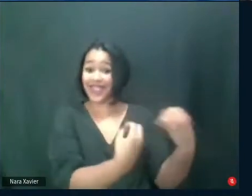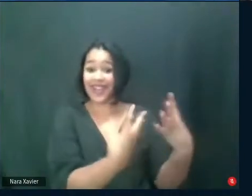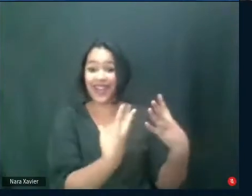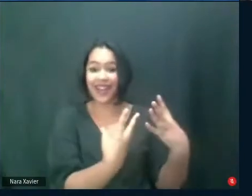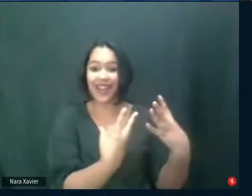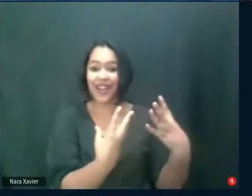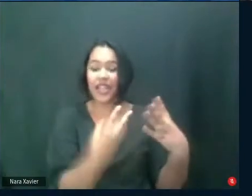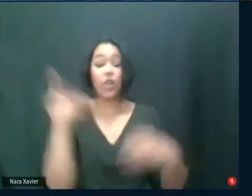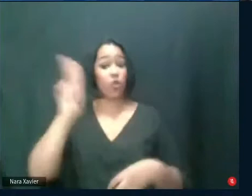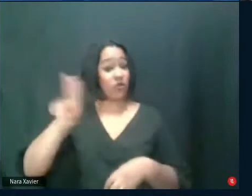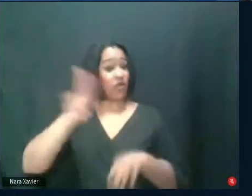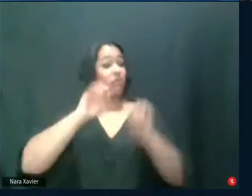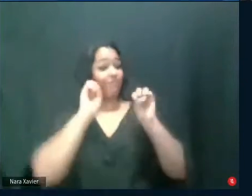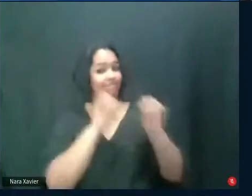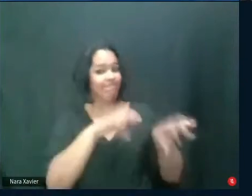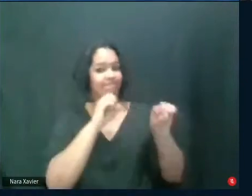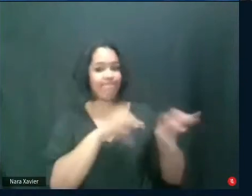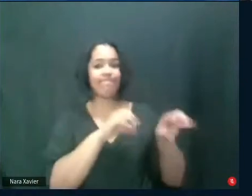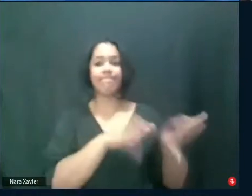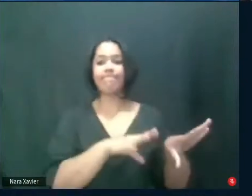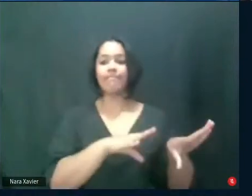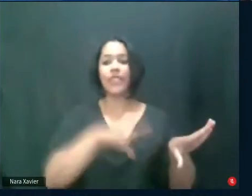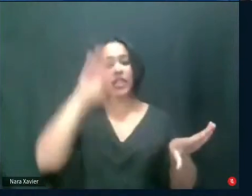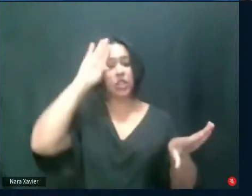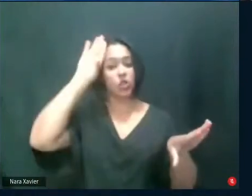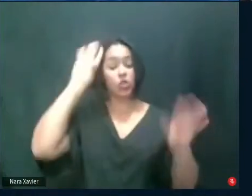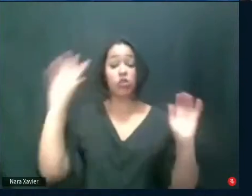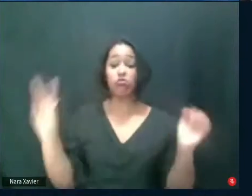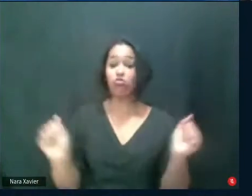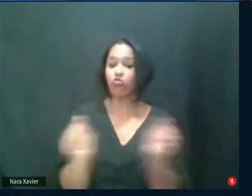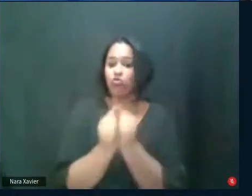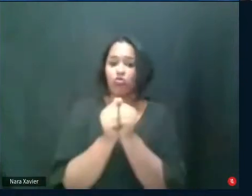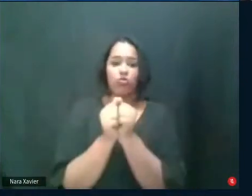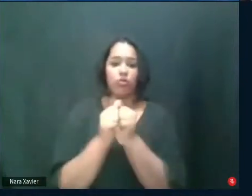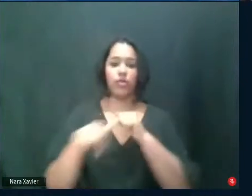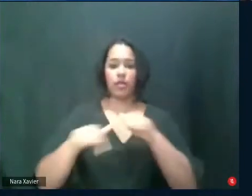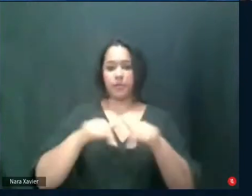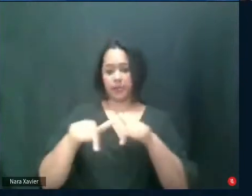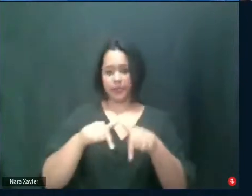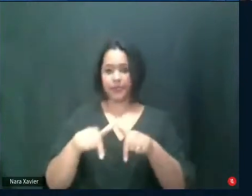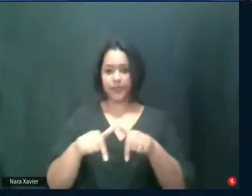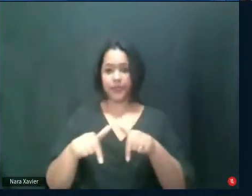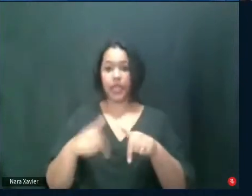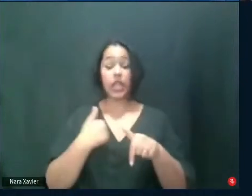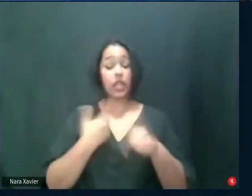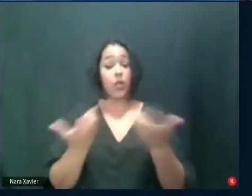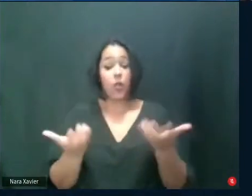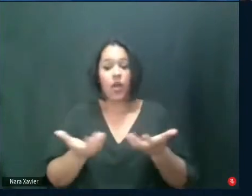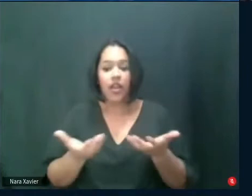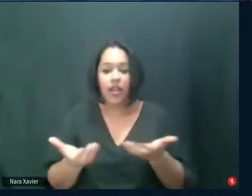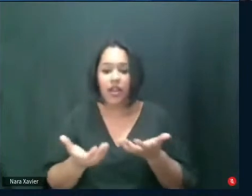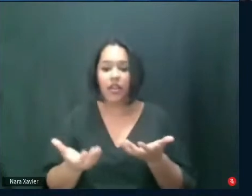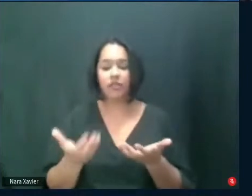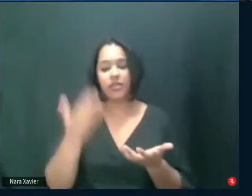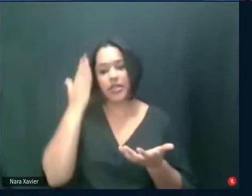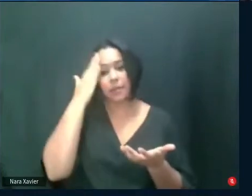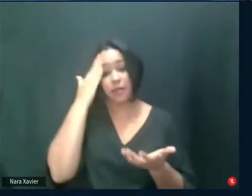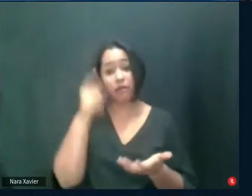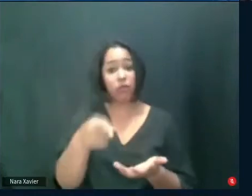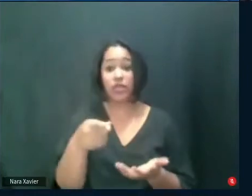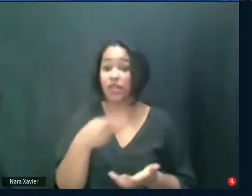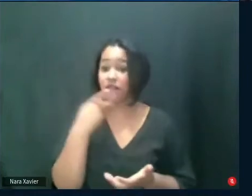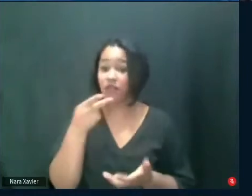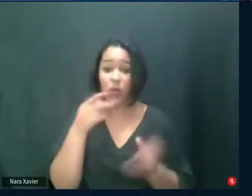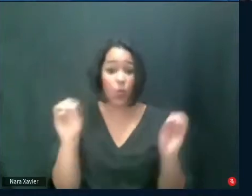com a academia. São instituições que nós temos que somar. Então, nesse sentido, eu quero te ouvir, se você não falou nada